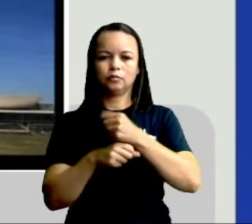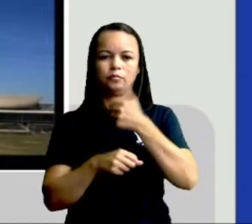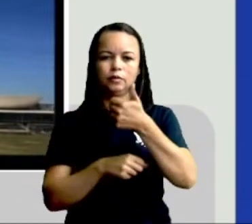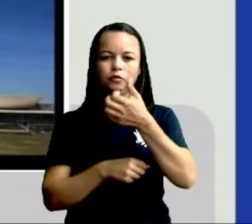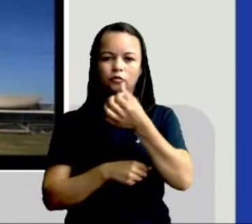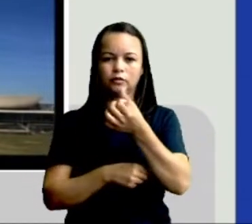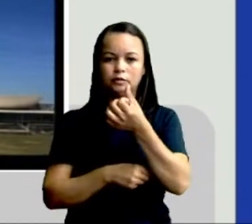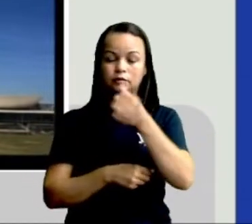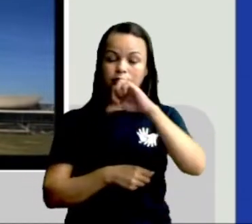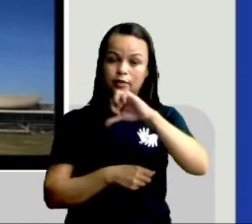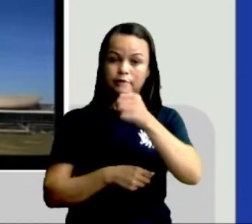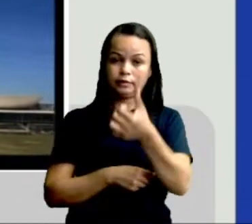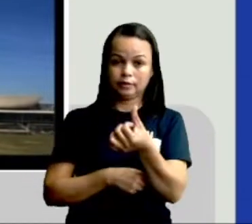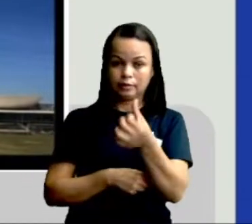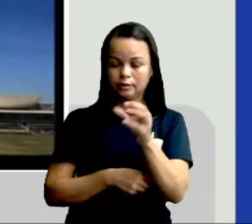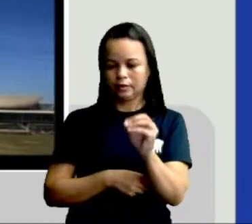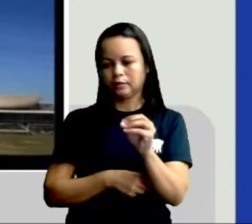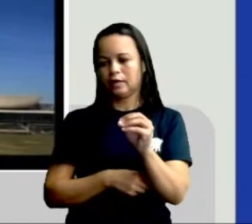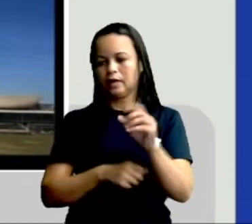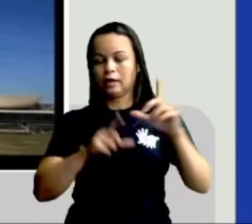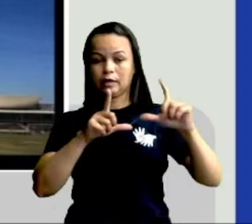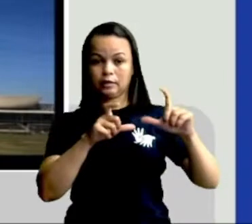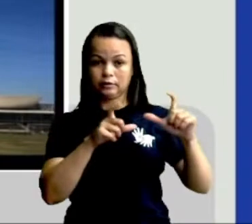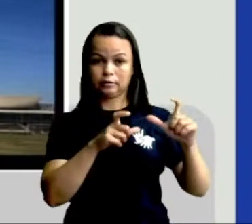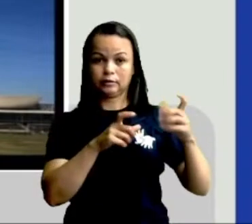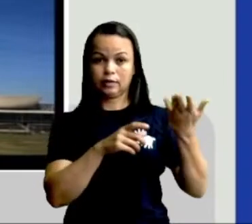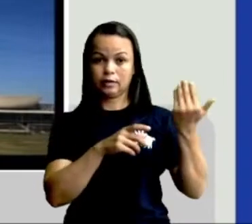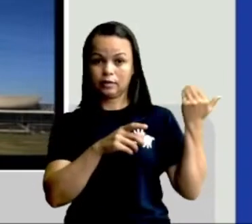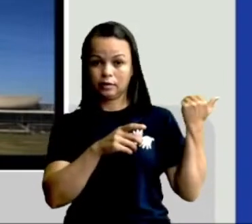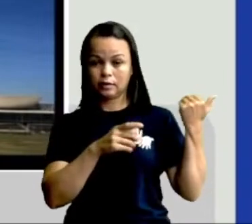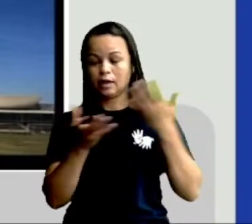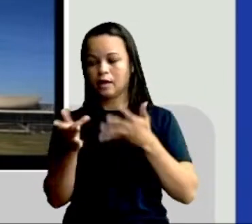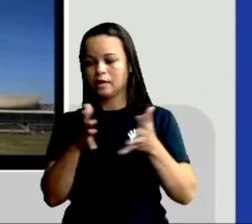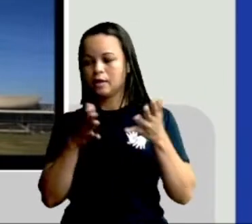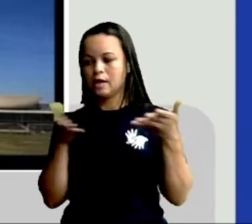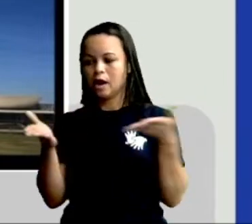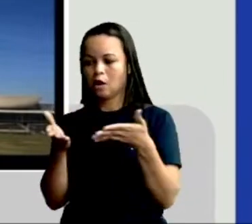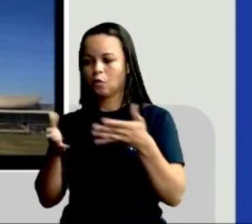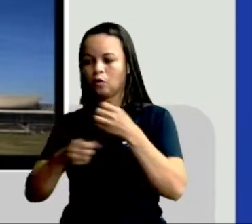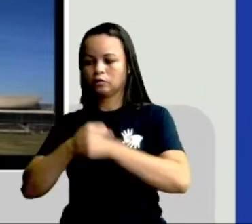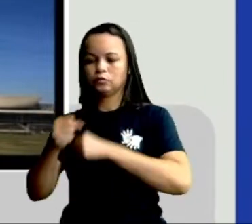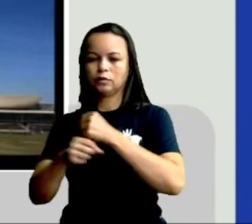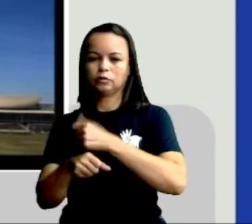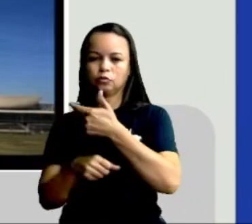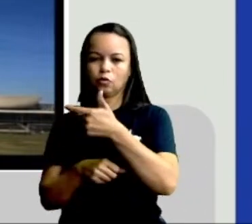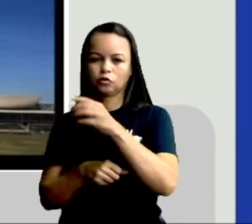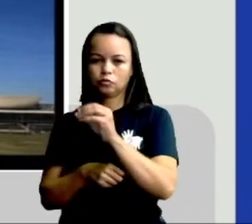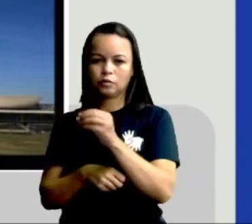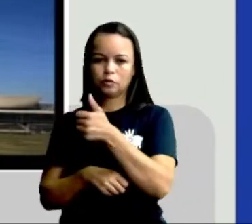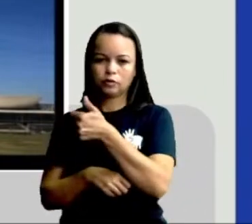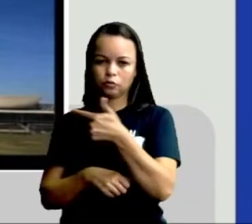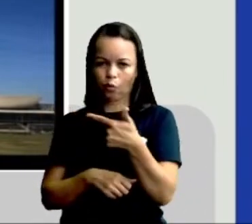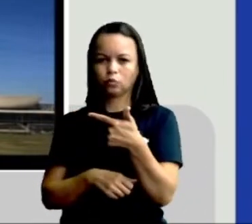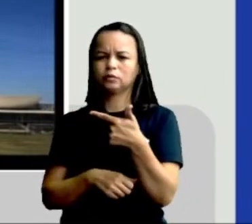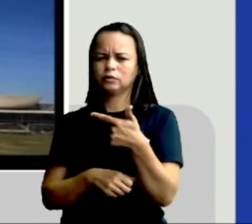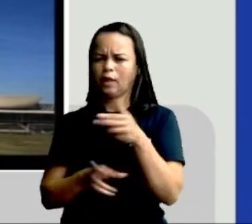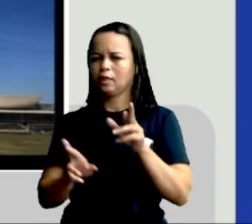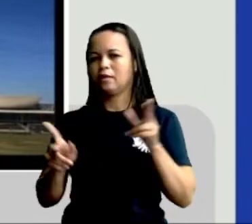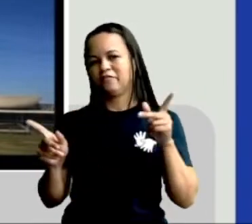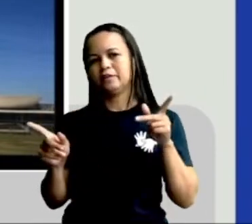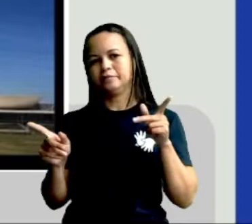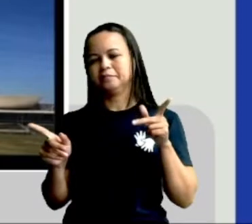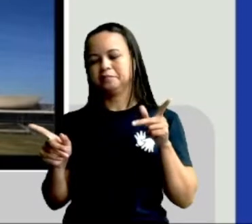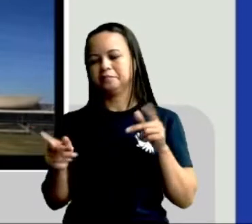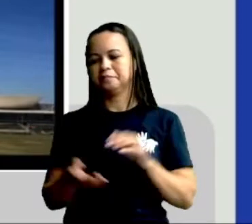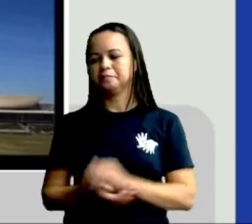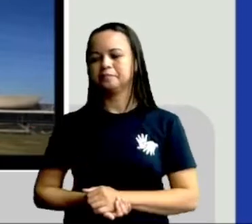certo e é a foto da cidade de Brasília em 2012 olha como ela tá diferente tão